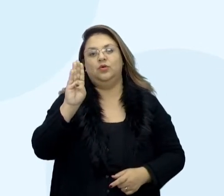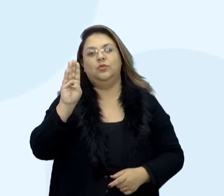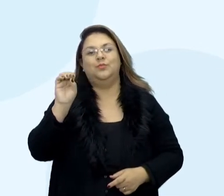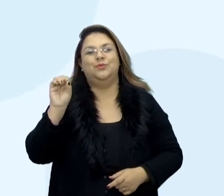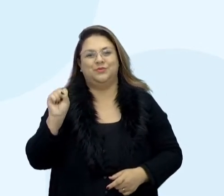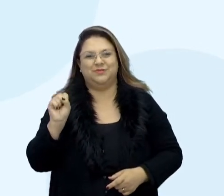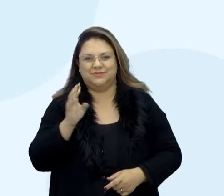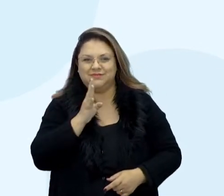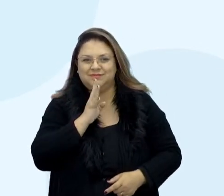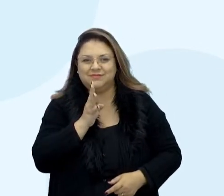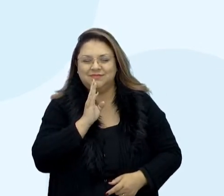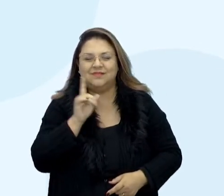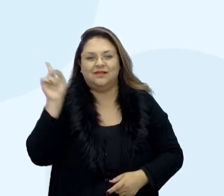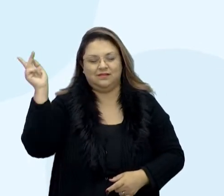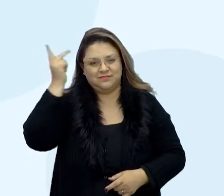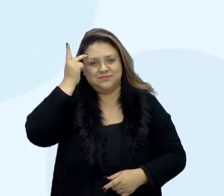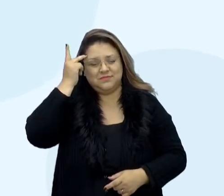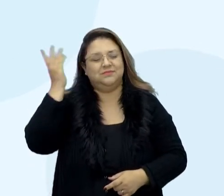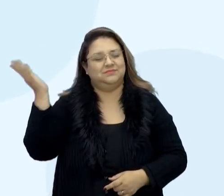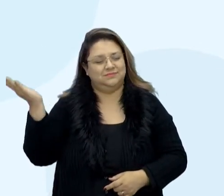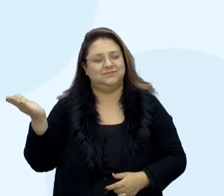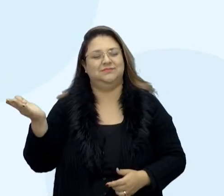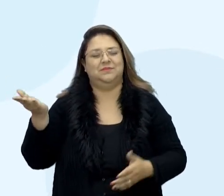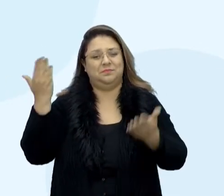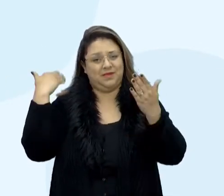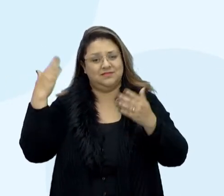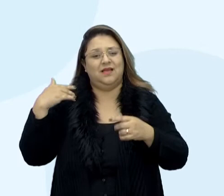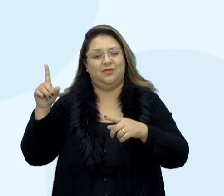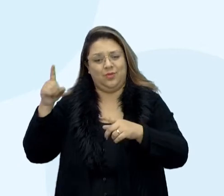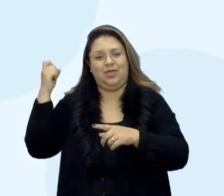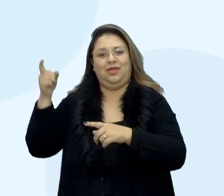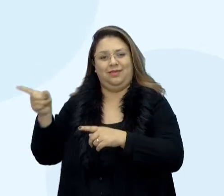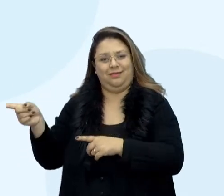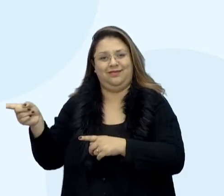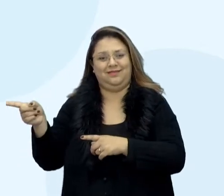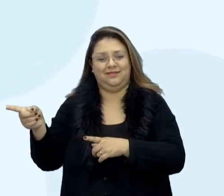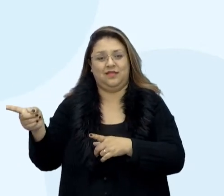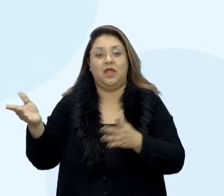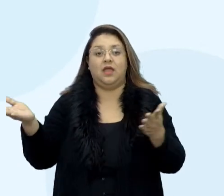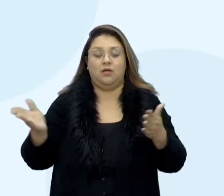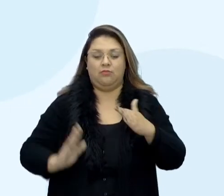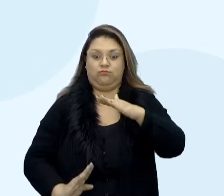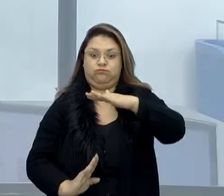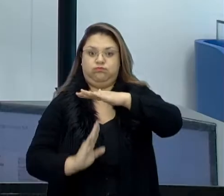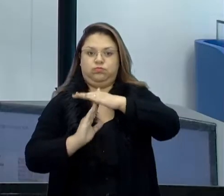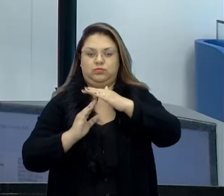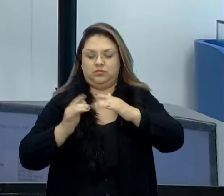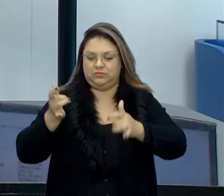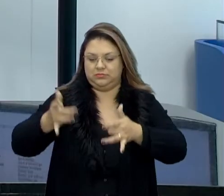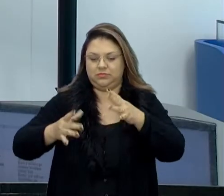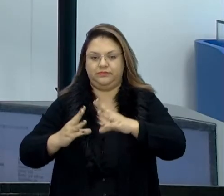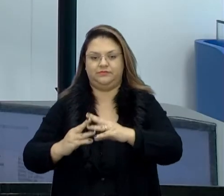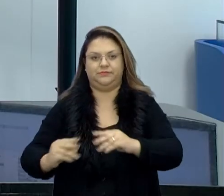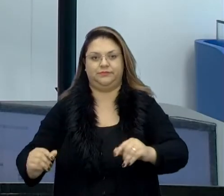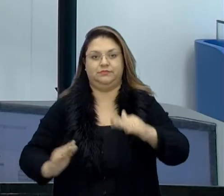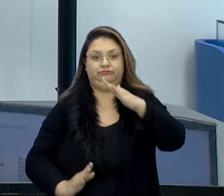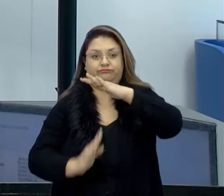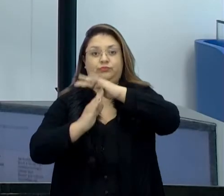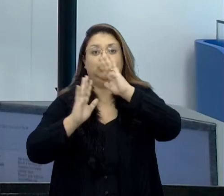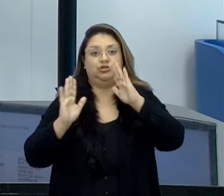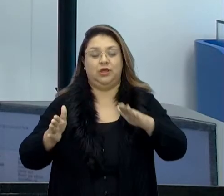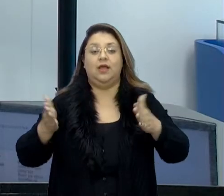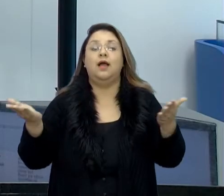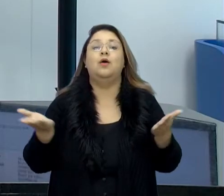é seguro aí para a população aproveitar. Inclusive, eu tive a oportunidade de conhecer um aterro ali